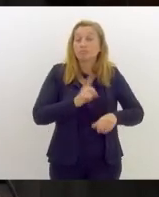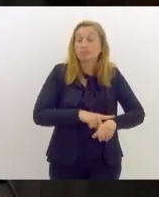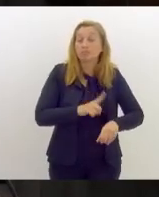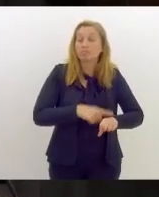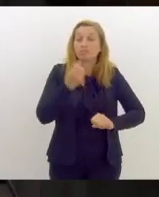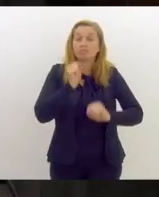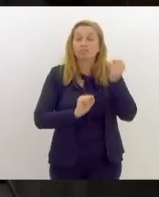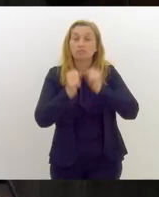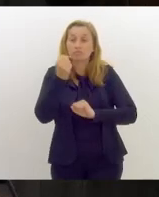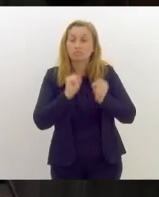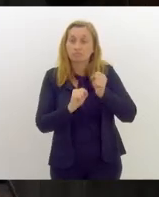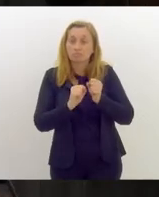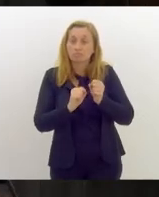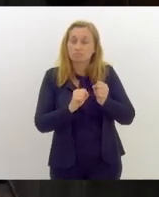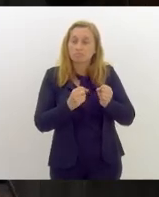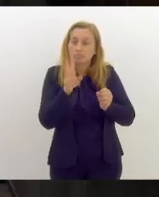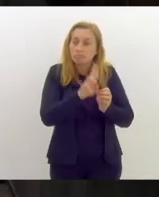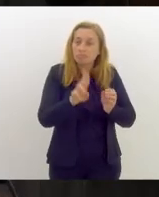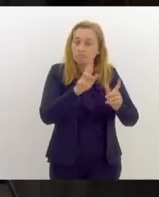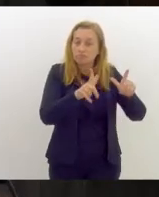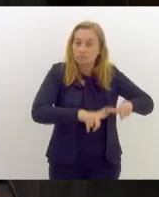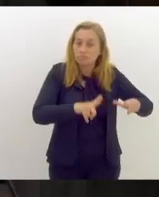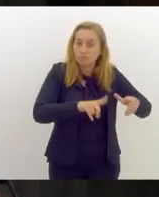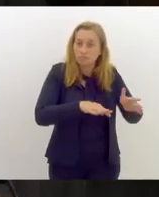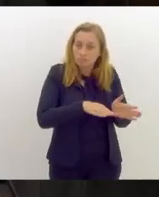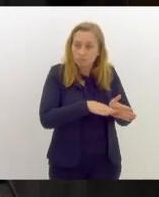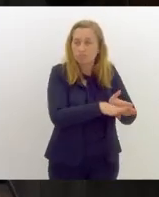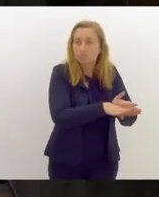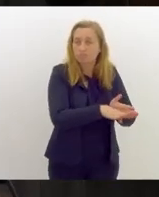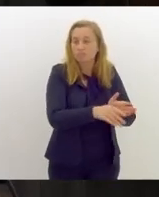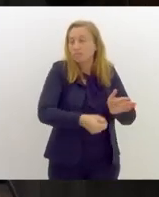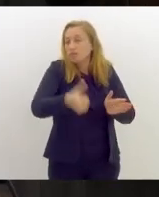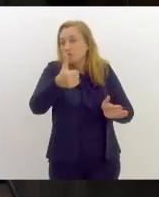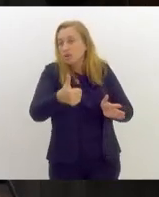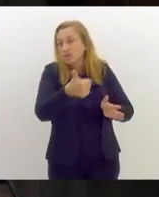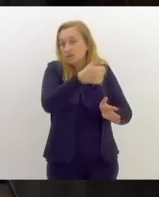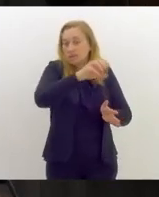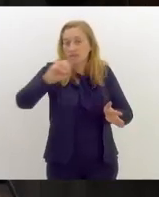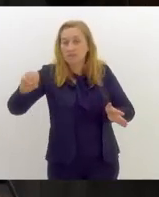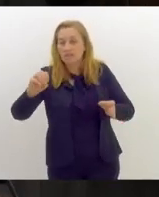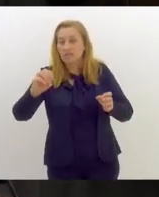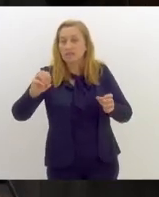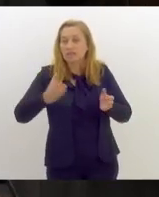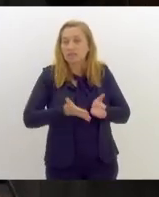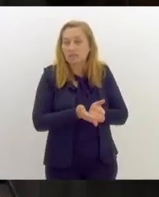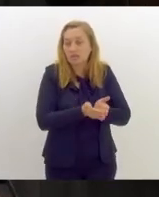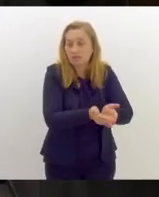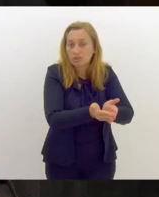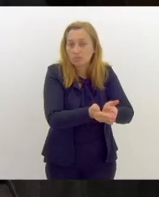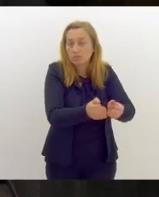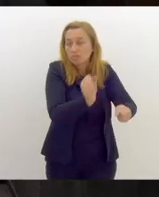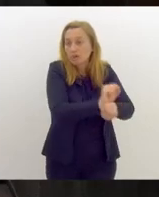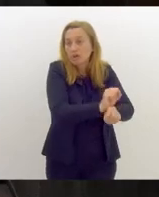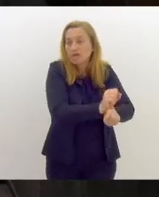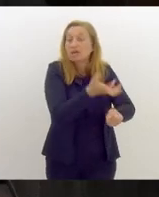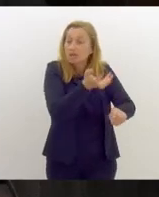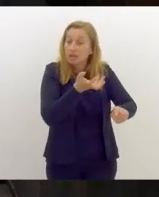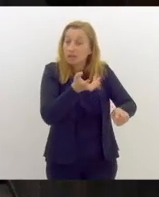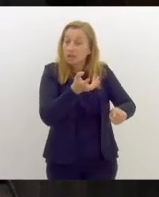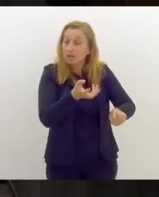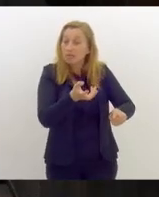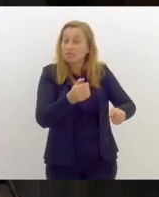a indústria com essa proporção em torno da Baía de Guanabara temos quase 100 navios ancorados dele é um volume grande queremos que esse patrimônio seja